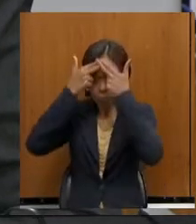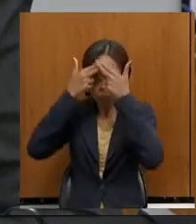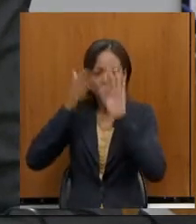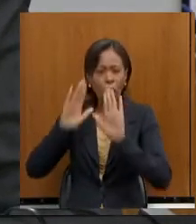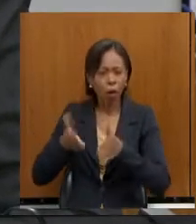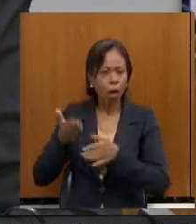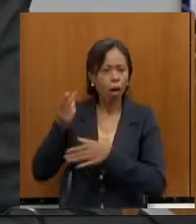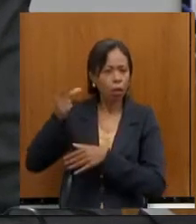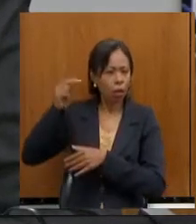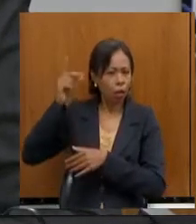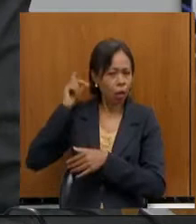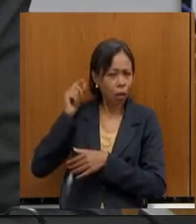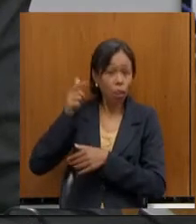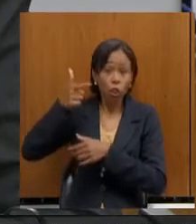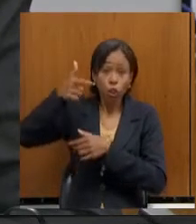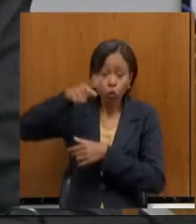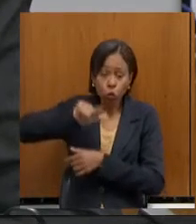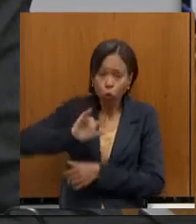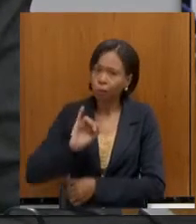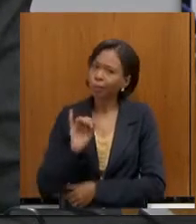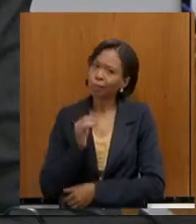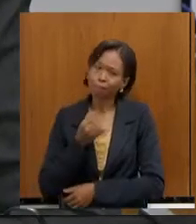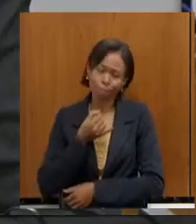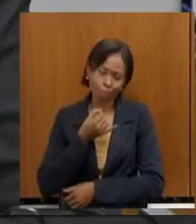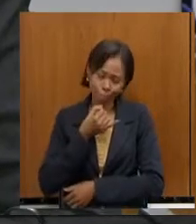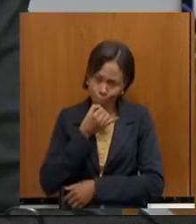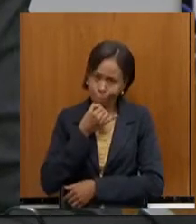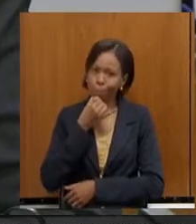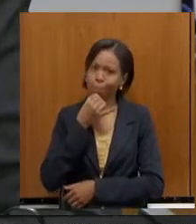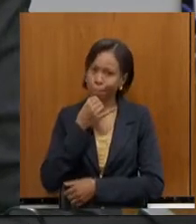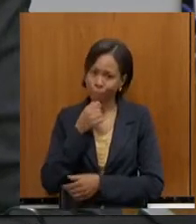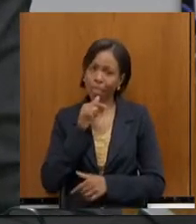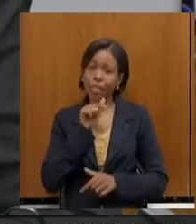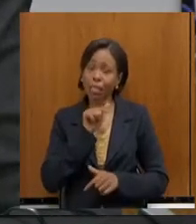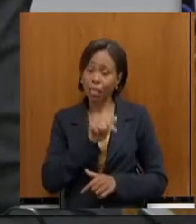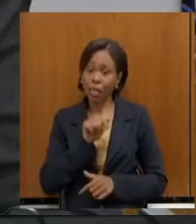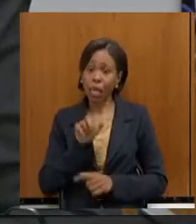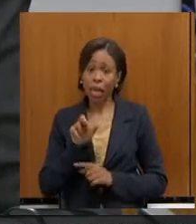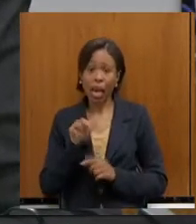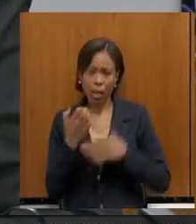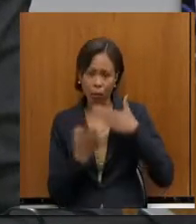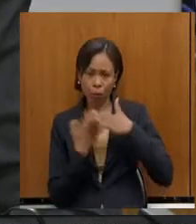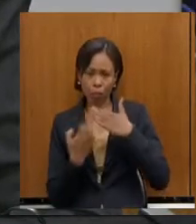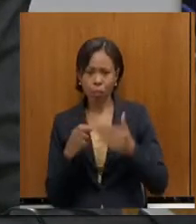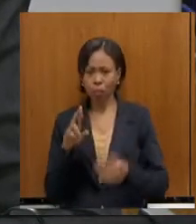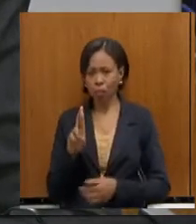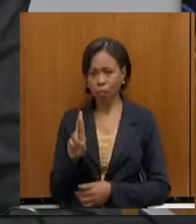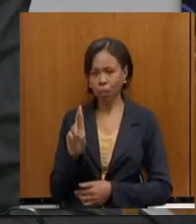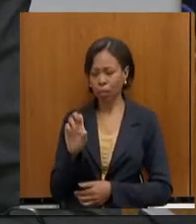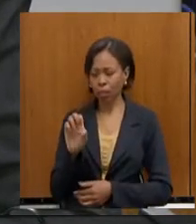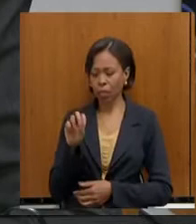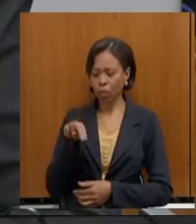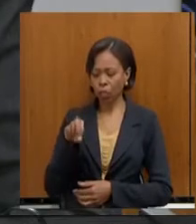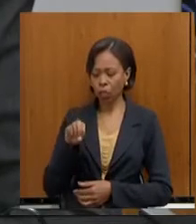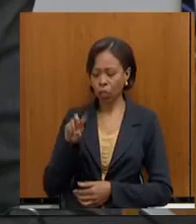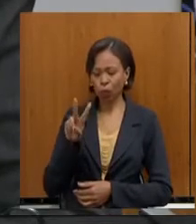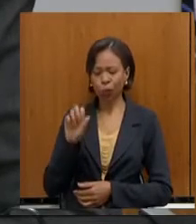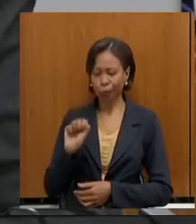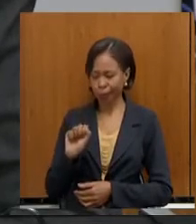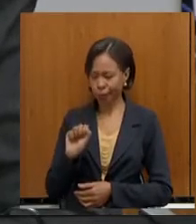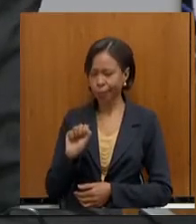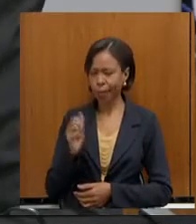né É lamentável essa esse péssimo trabalho da renova em relação ao Desastre de Mariana